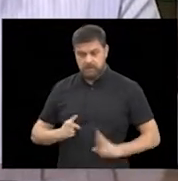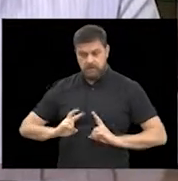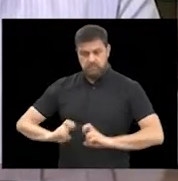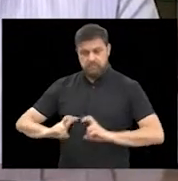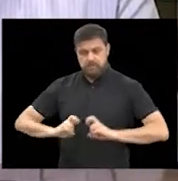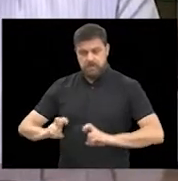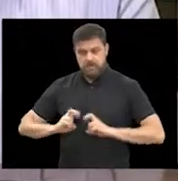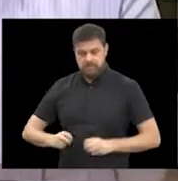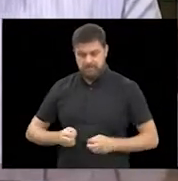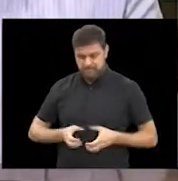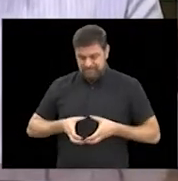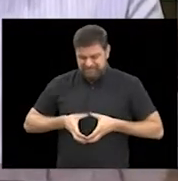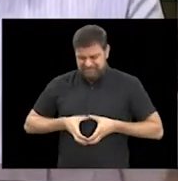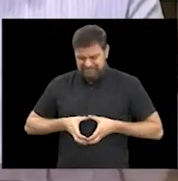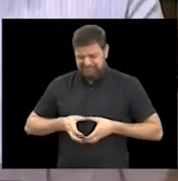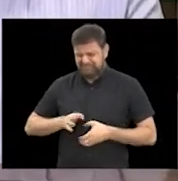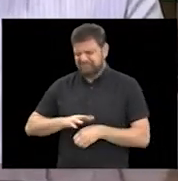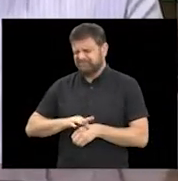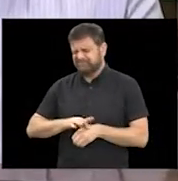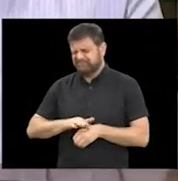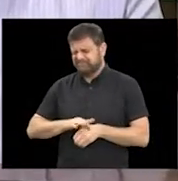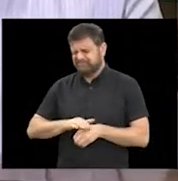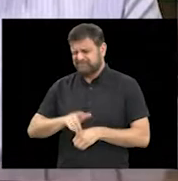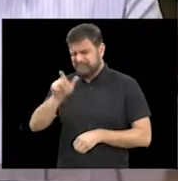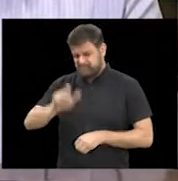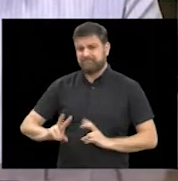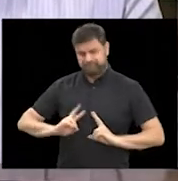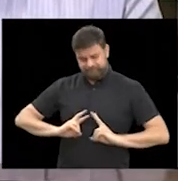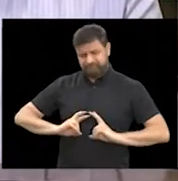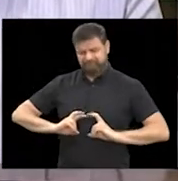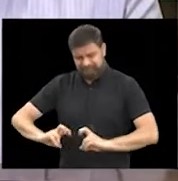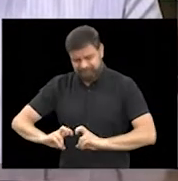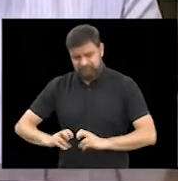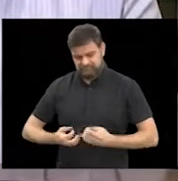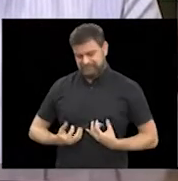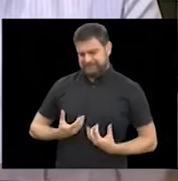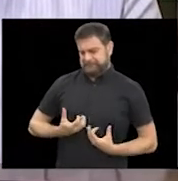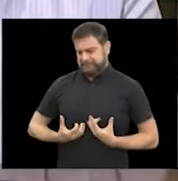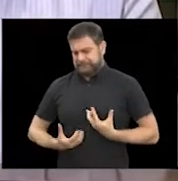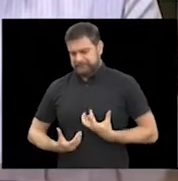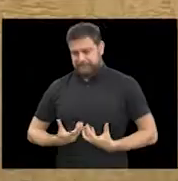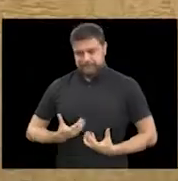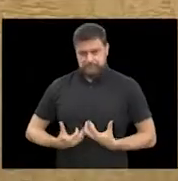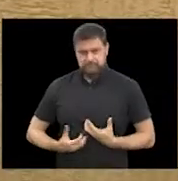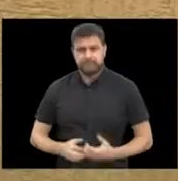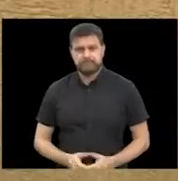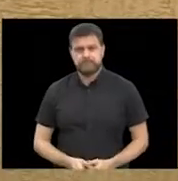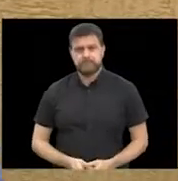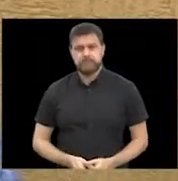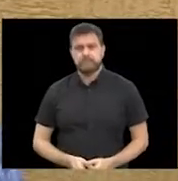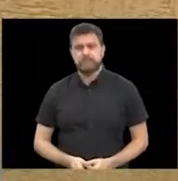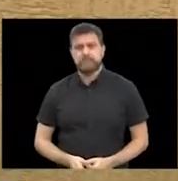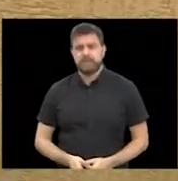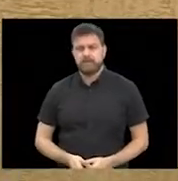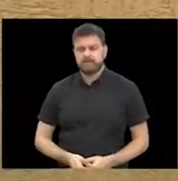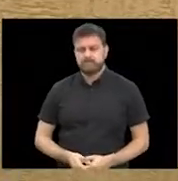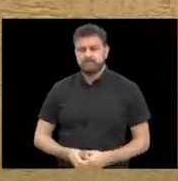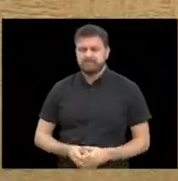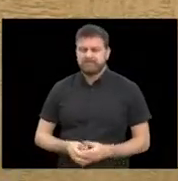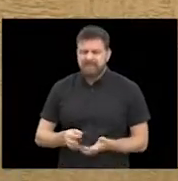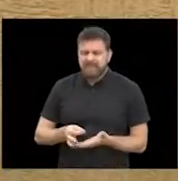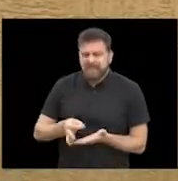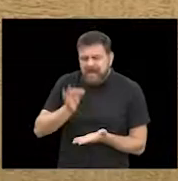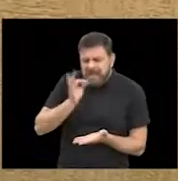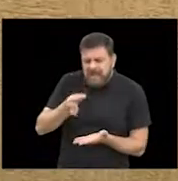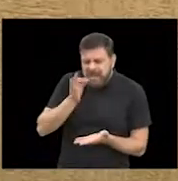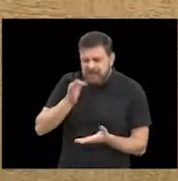sintoma, e sim o estrago que ela fizer dentro do aparelho digestório, que seria, nesse caso, o estômago. Doutor, chá,